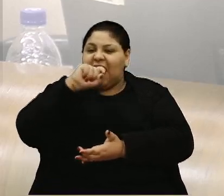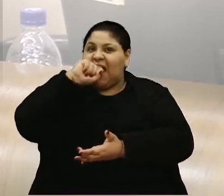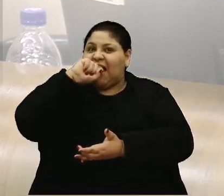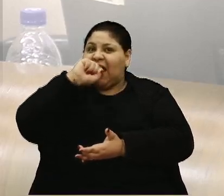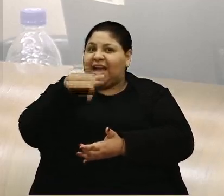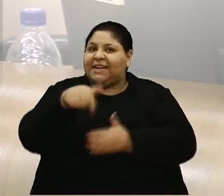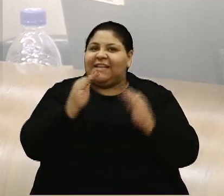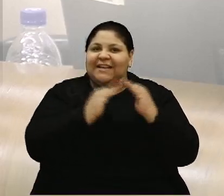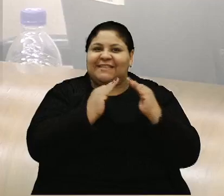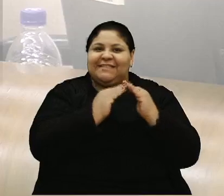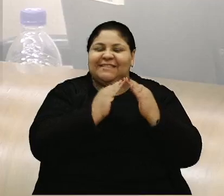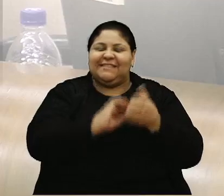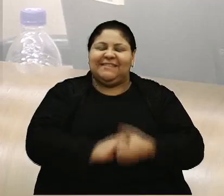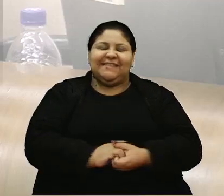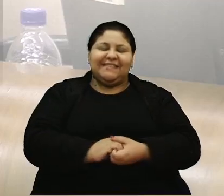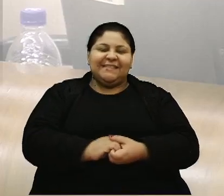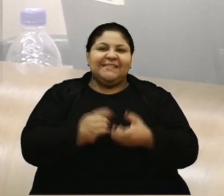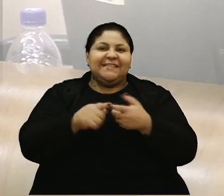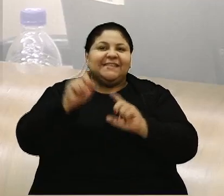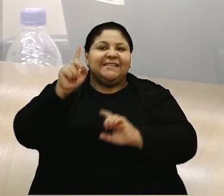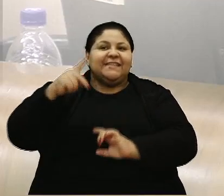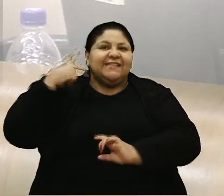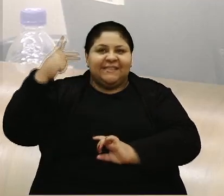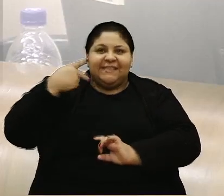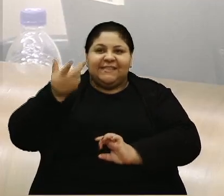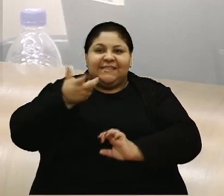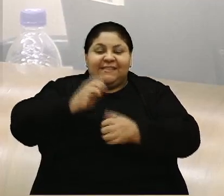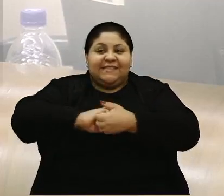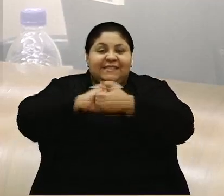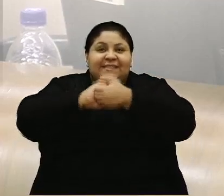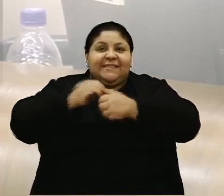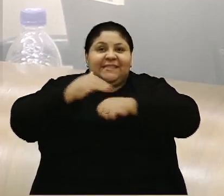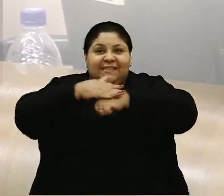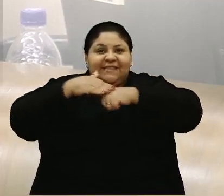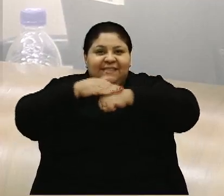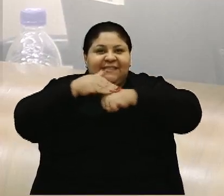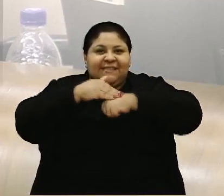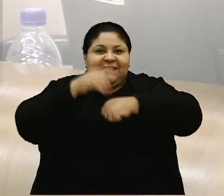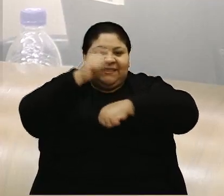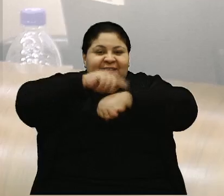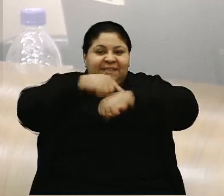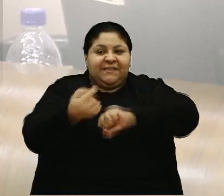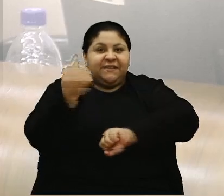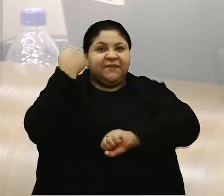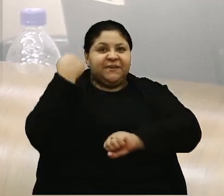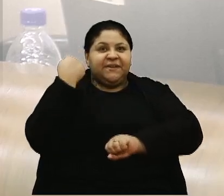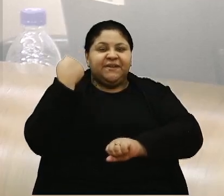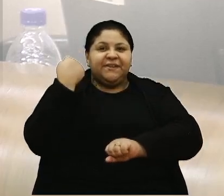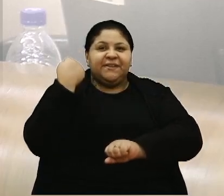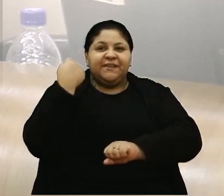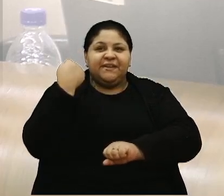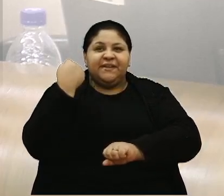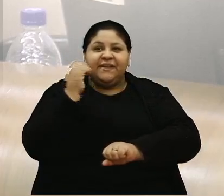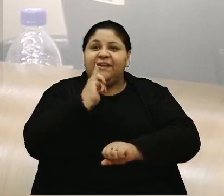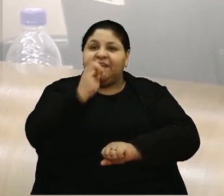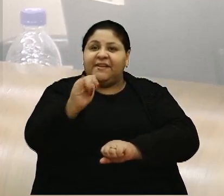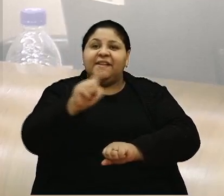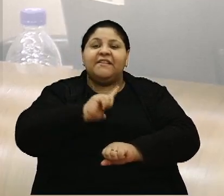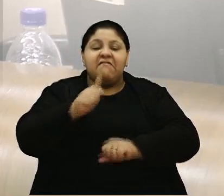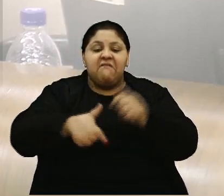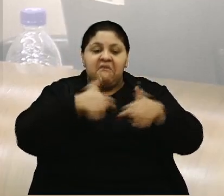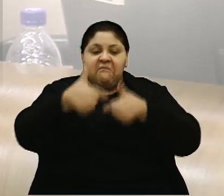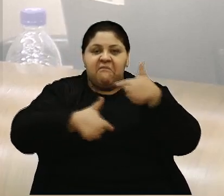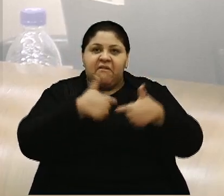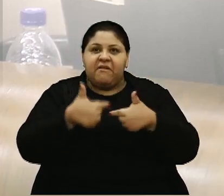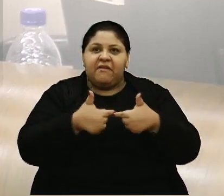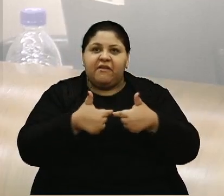casa. Mas, vereador Zanquim, eu quero lhe cumprimentar. Nós conversamos sobre isso há um tempo atrás já, né? E lhe confessei que tenho feito um trabalho em cima